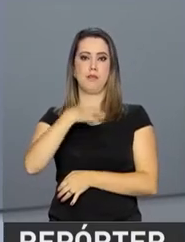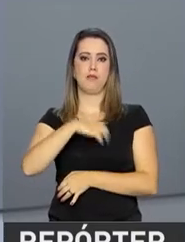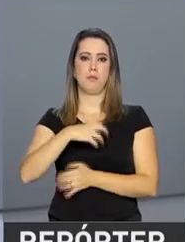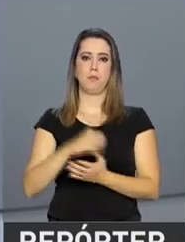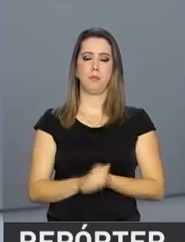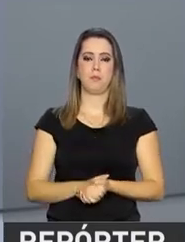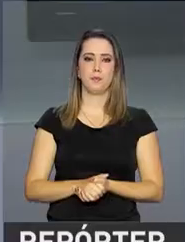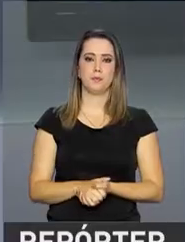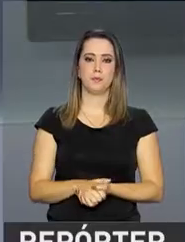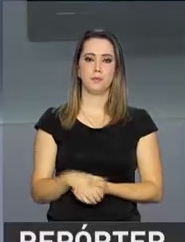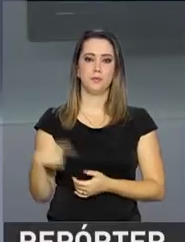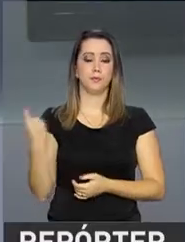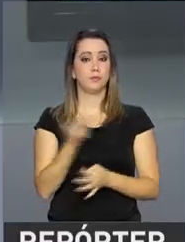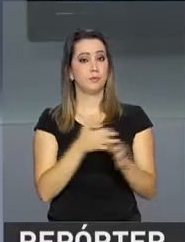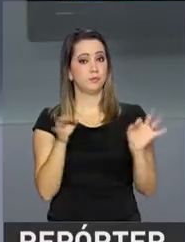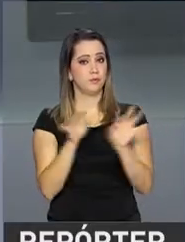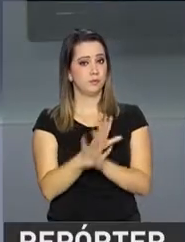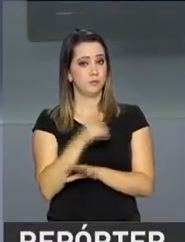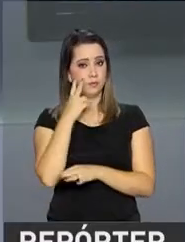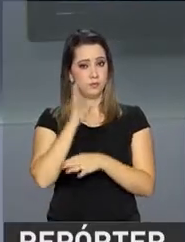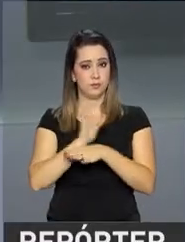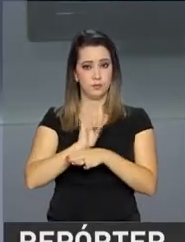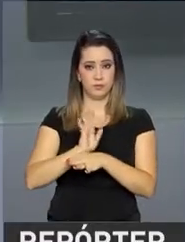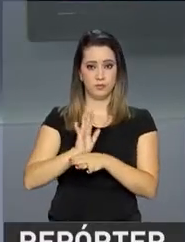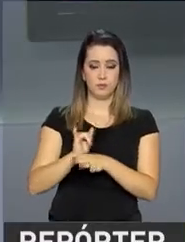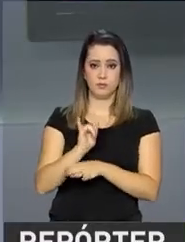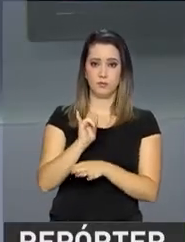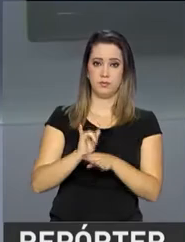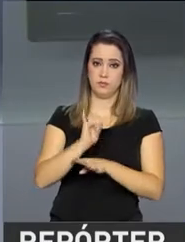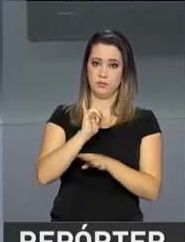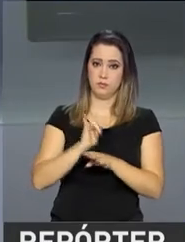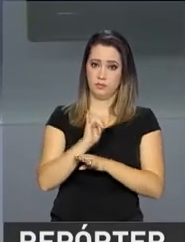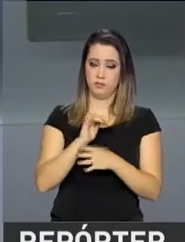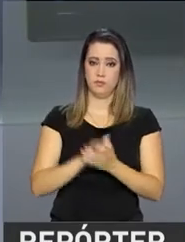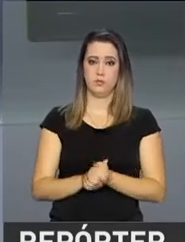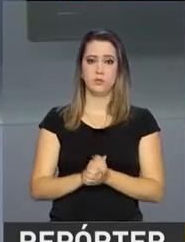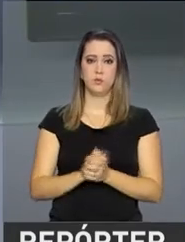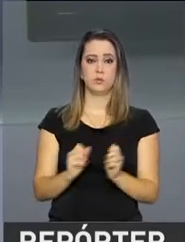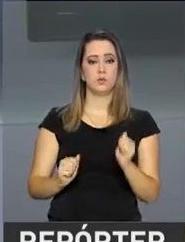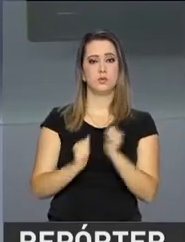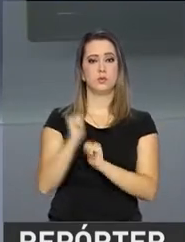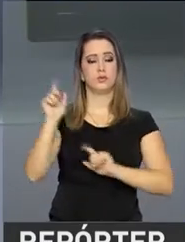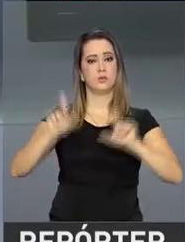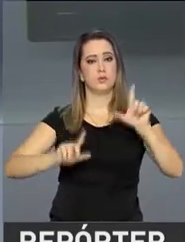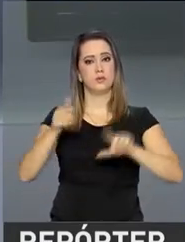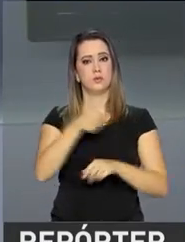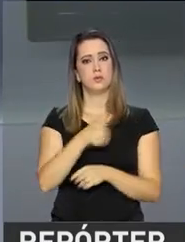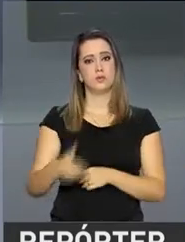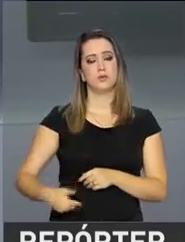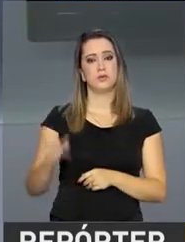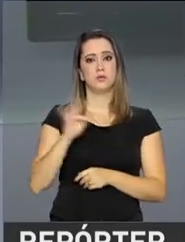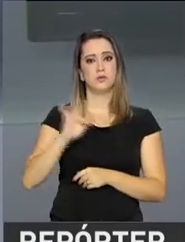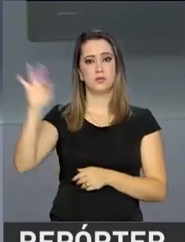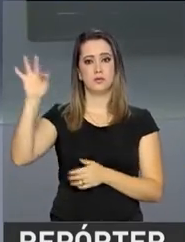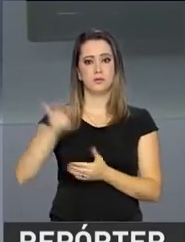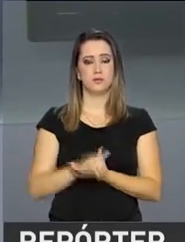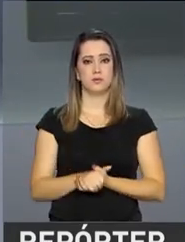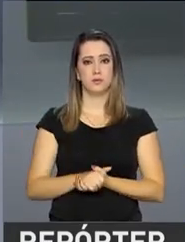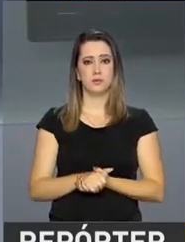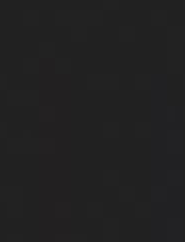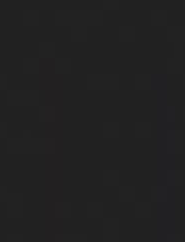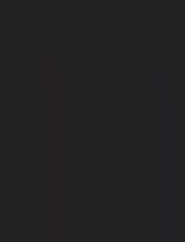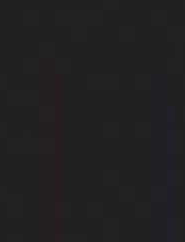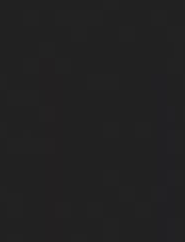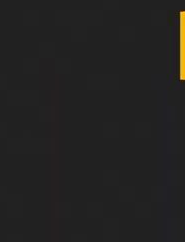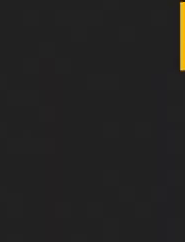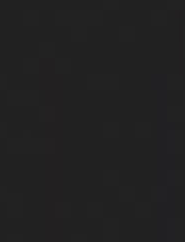na bahia e nós ficamos por aqui você pode rever as reportagens no youtube continue na nbr a tv do governo federal